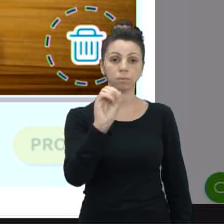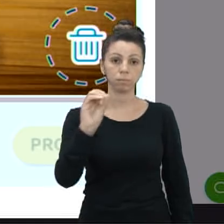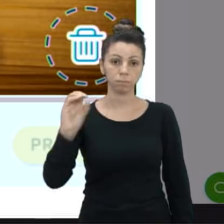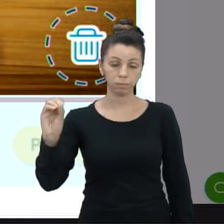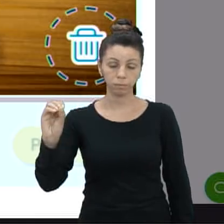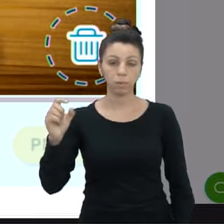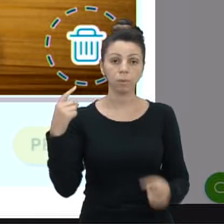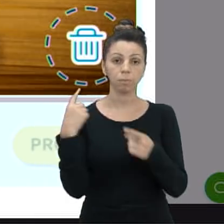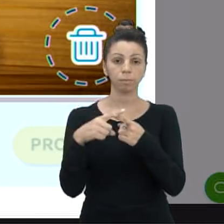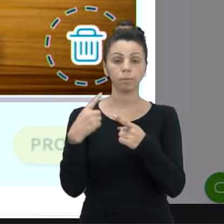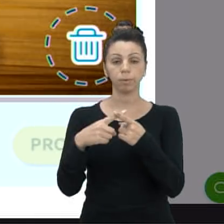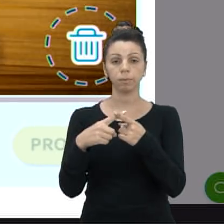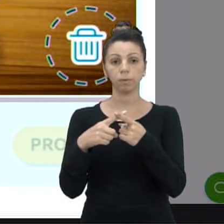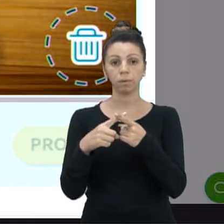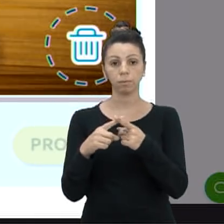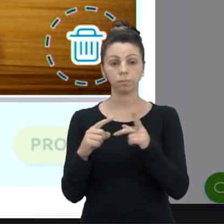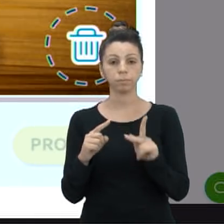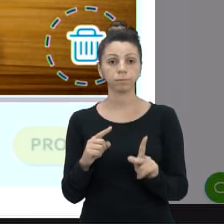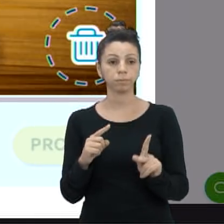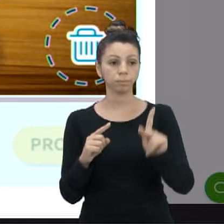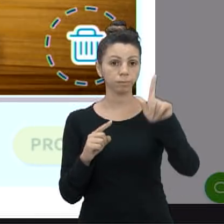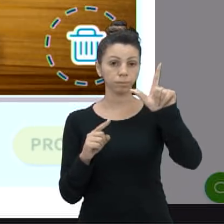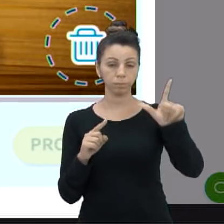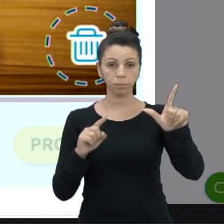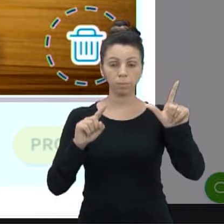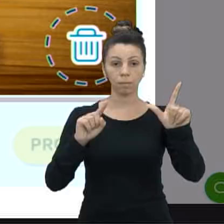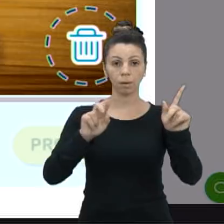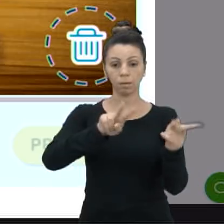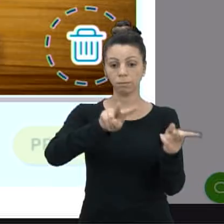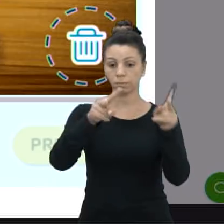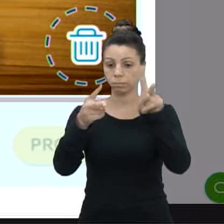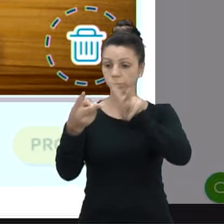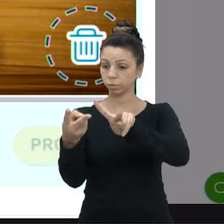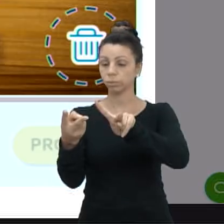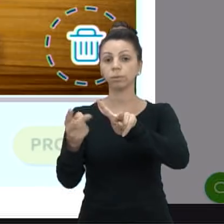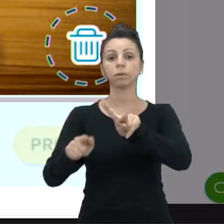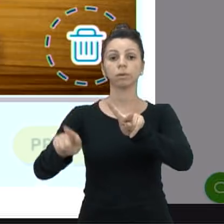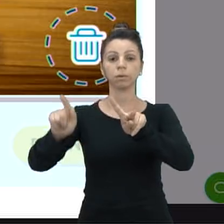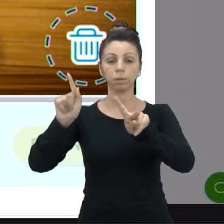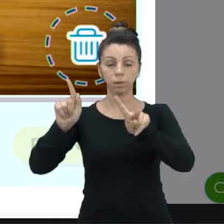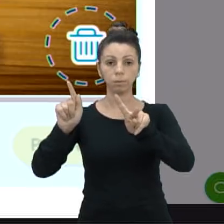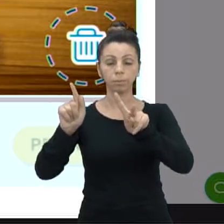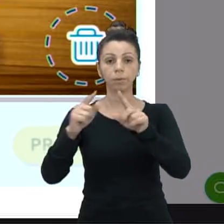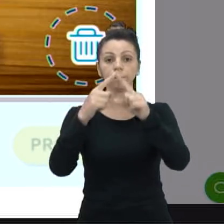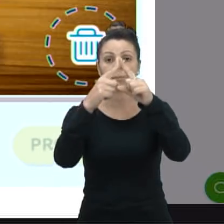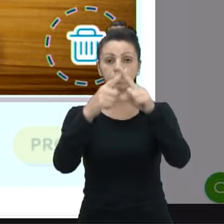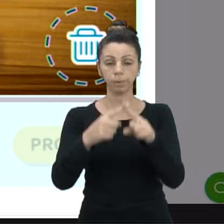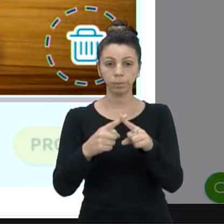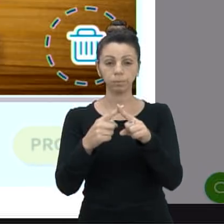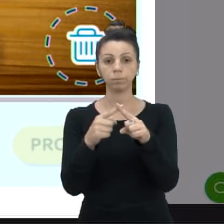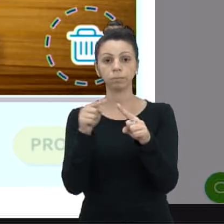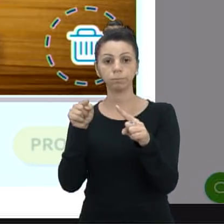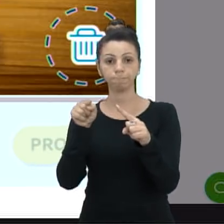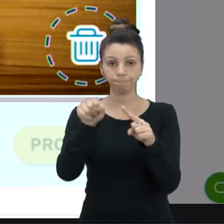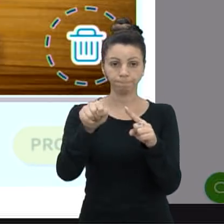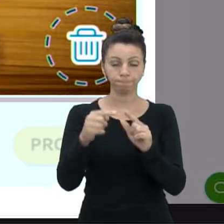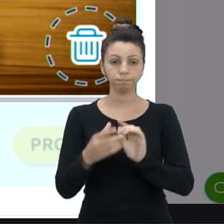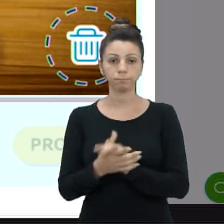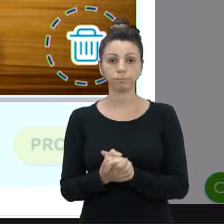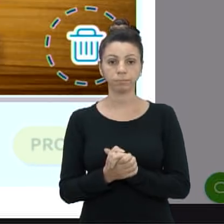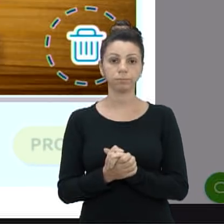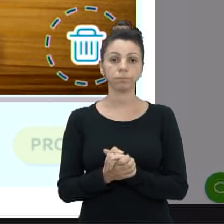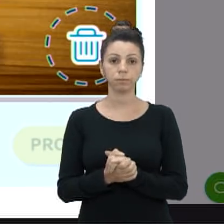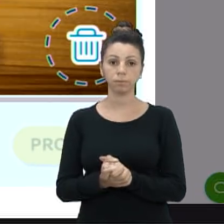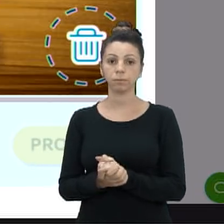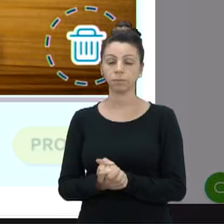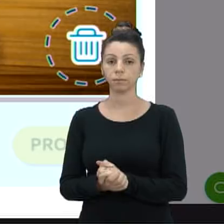Porque para transformar de quilo em grama, a gente trabalhou na última aula, que a gente multiplica por 1000. Então,